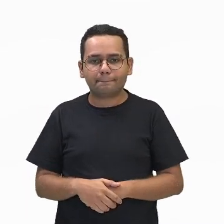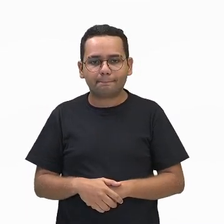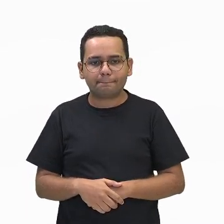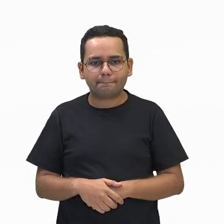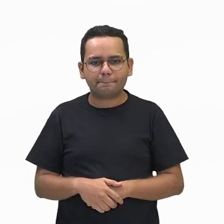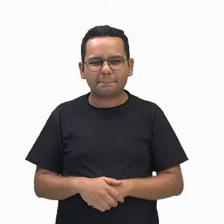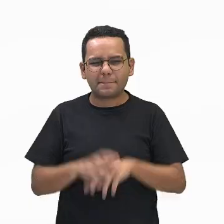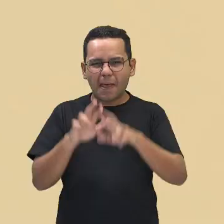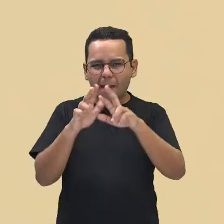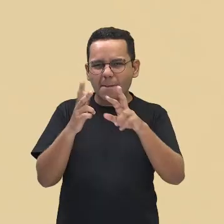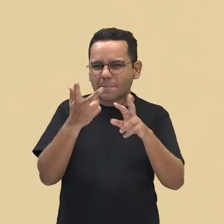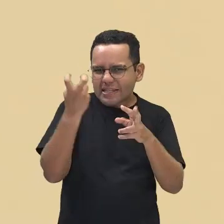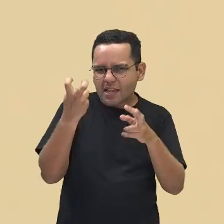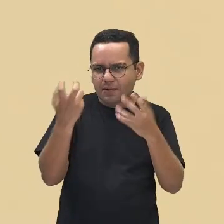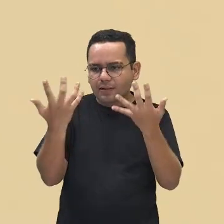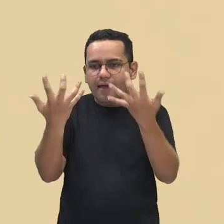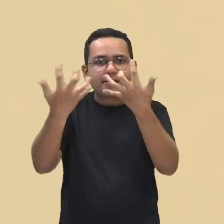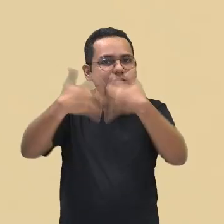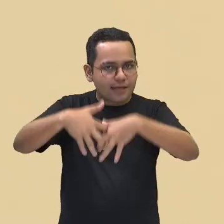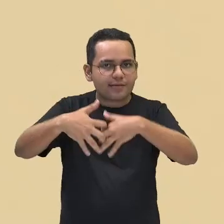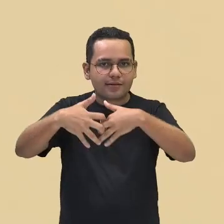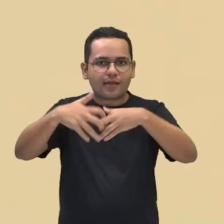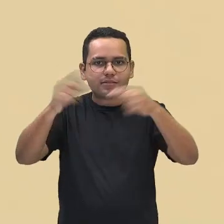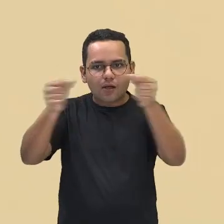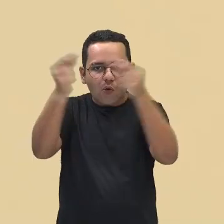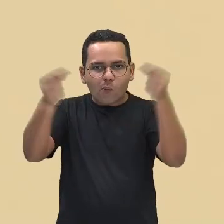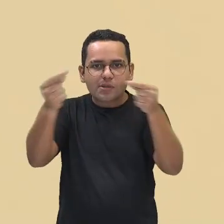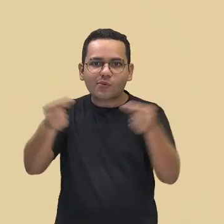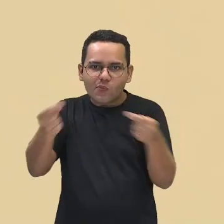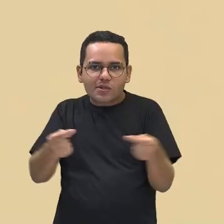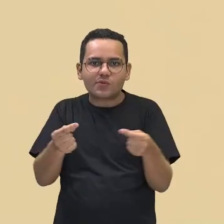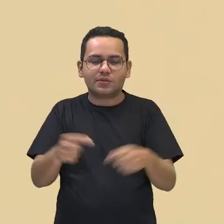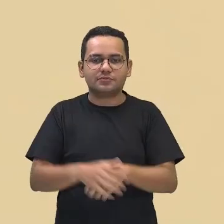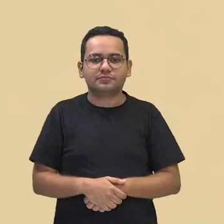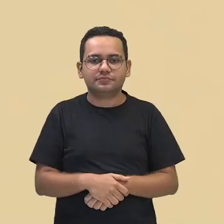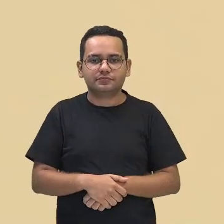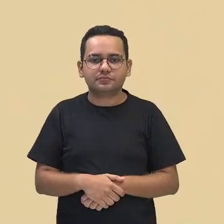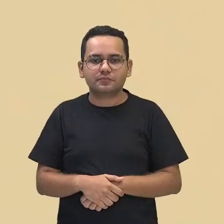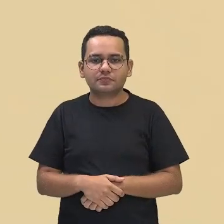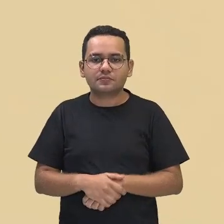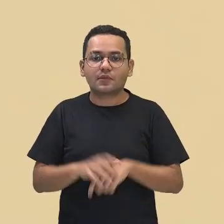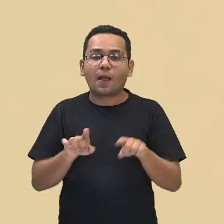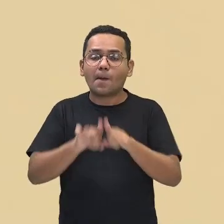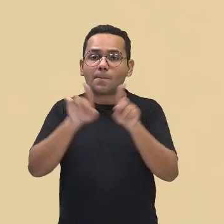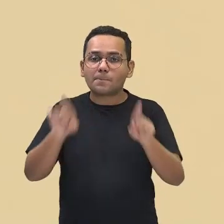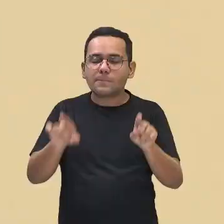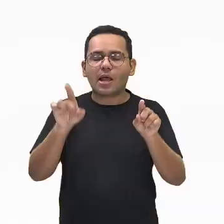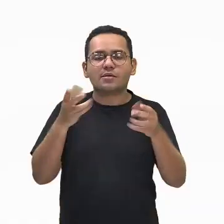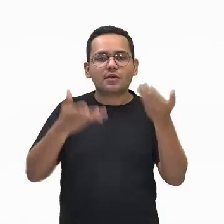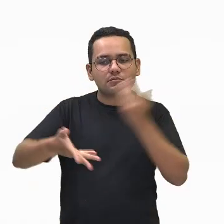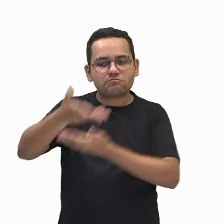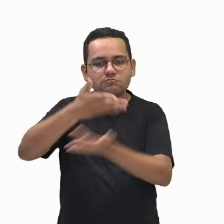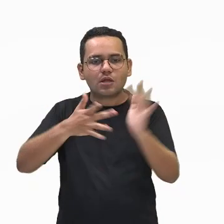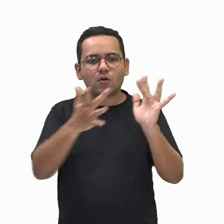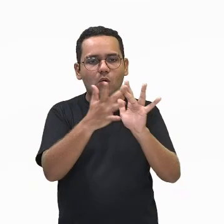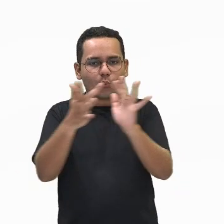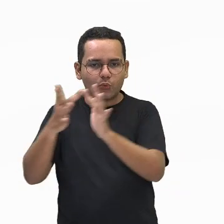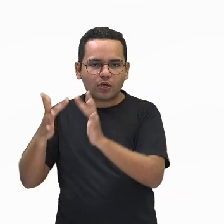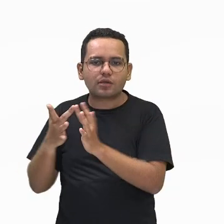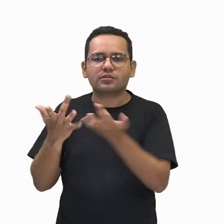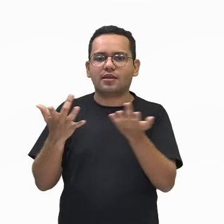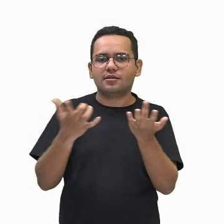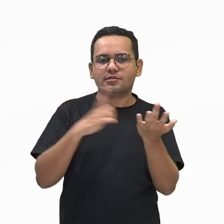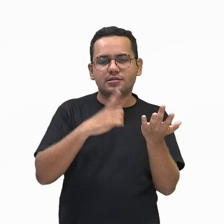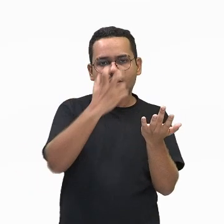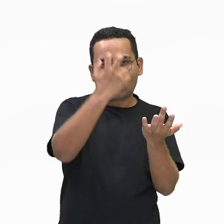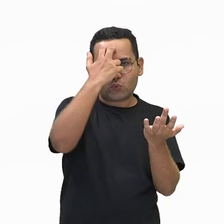tudo interligado. E essa convivência com as diversidades culturais e religiosas na